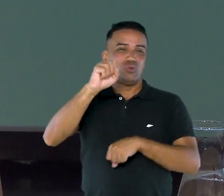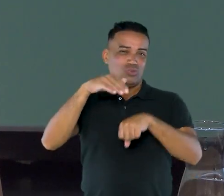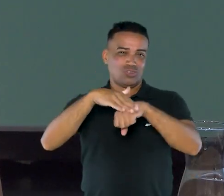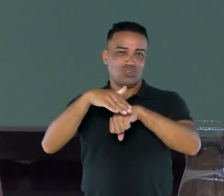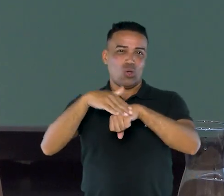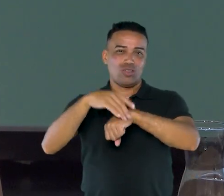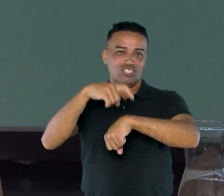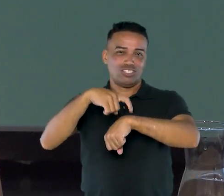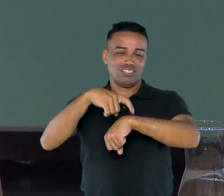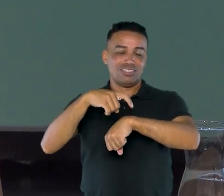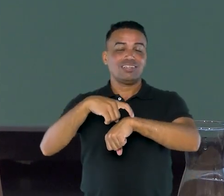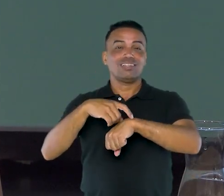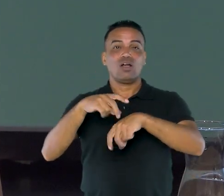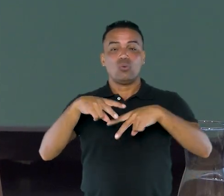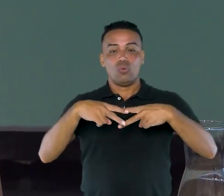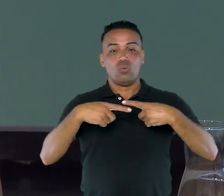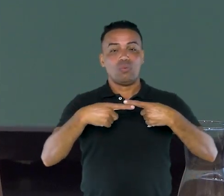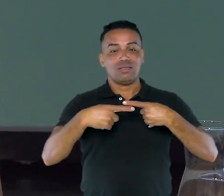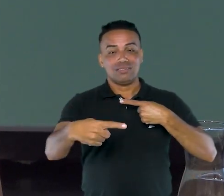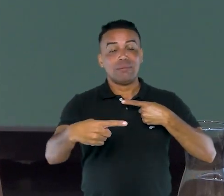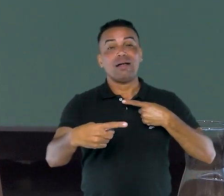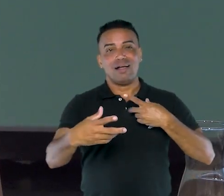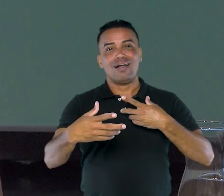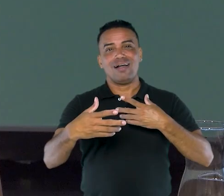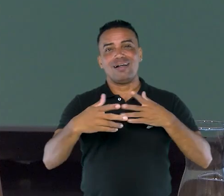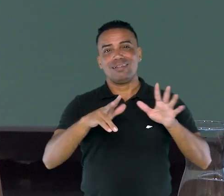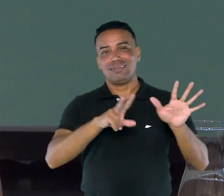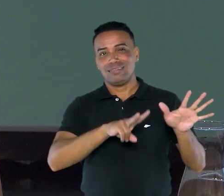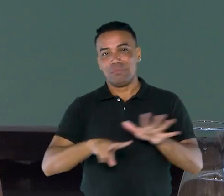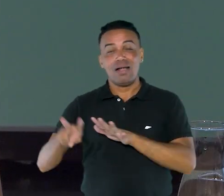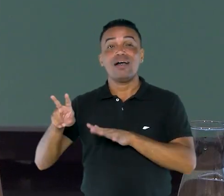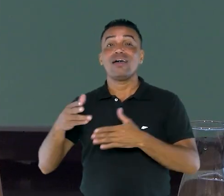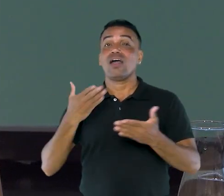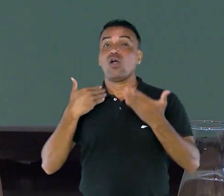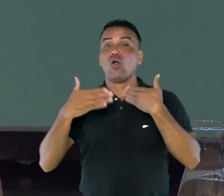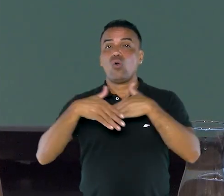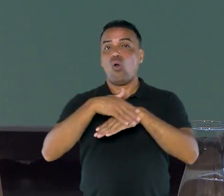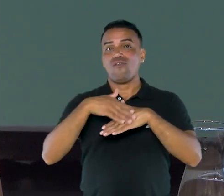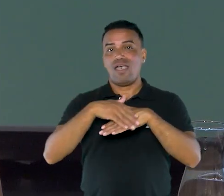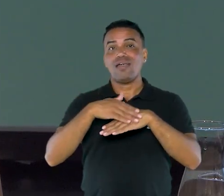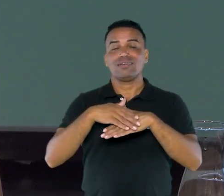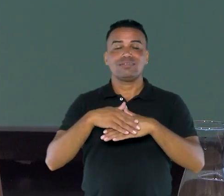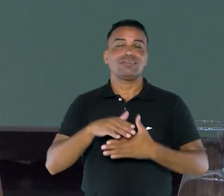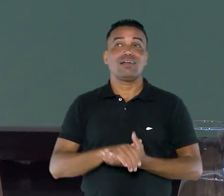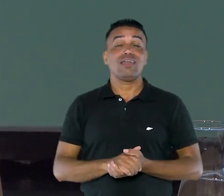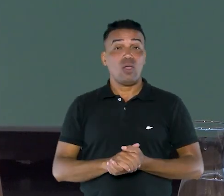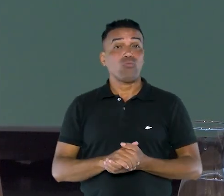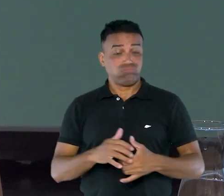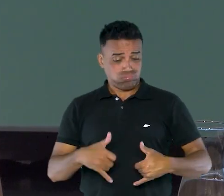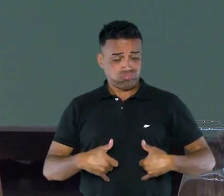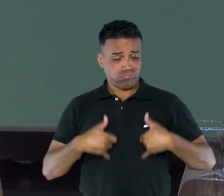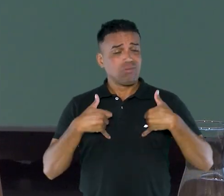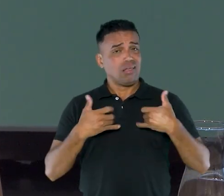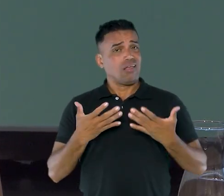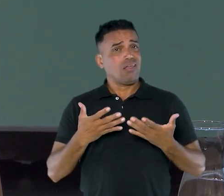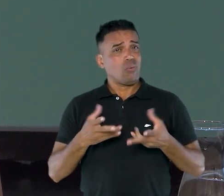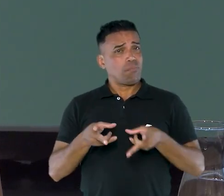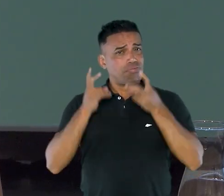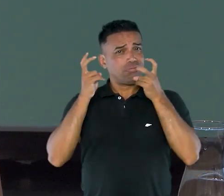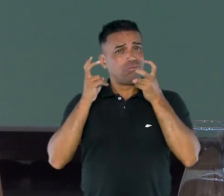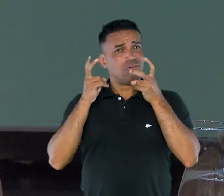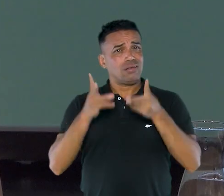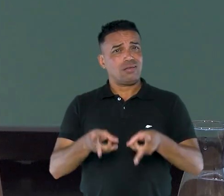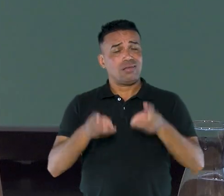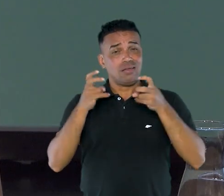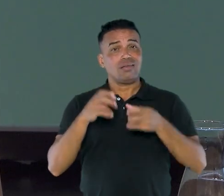essa semana uma conversa e falei ontem à noite que eu, pessoalmente, tenho angústia. Eu capto,